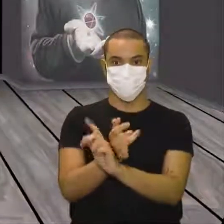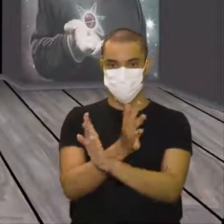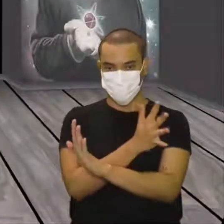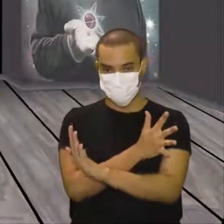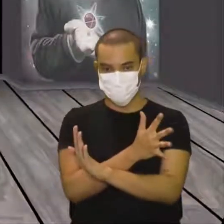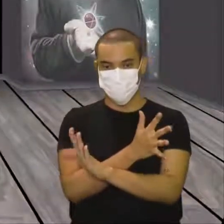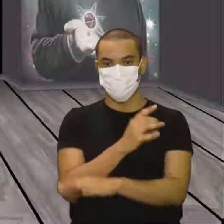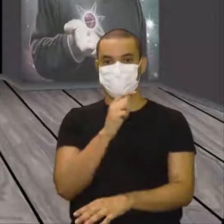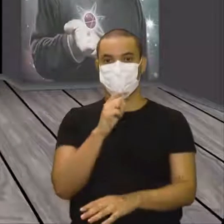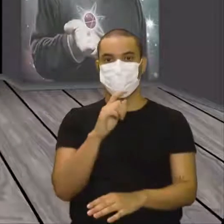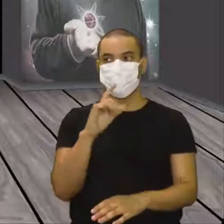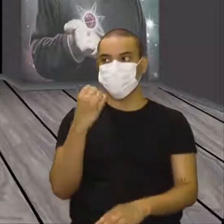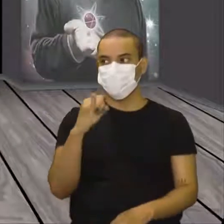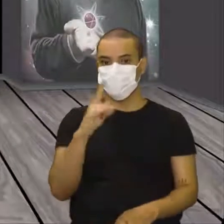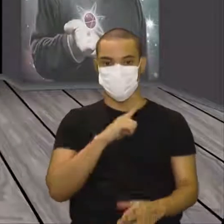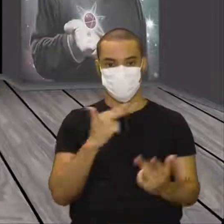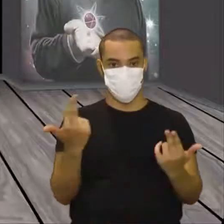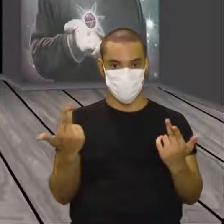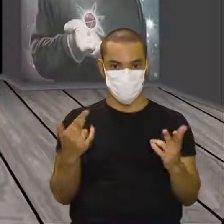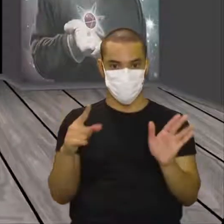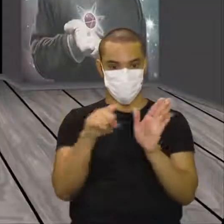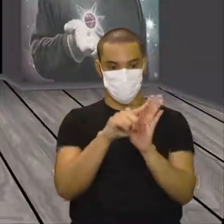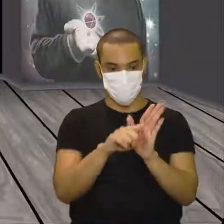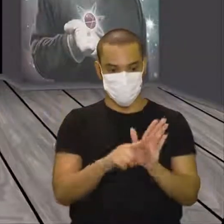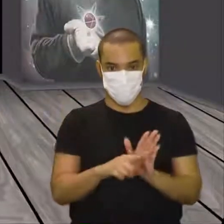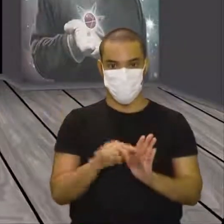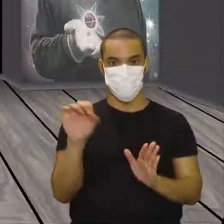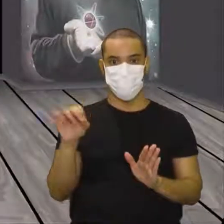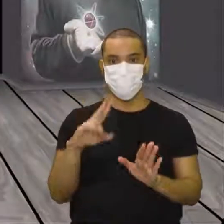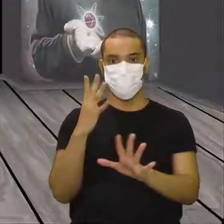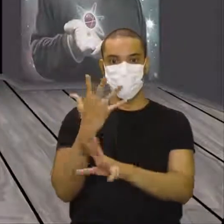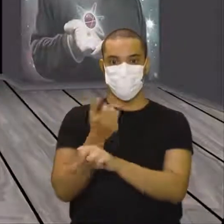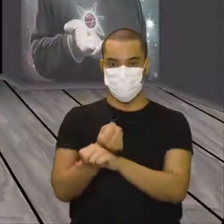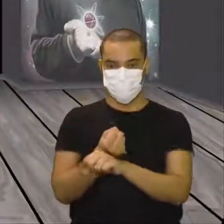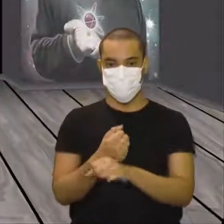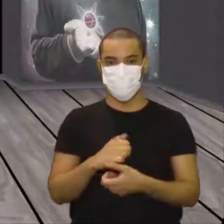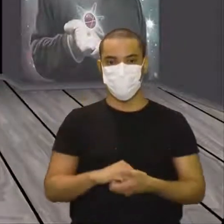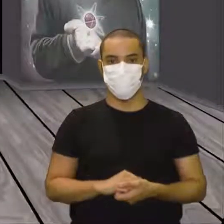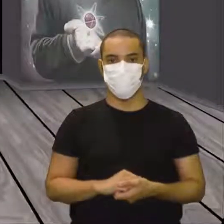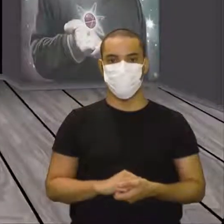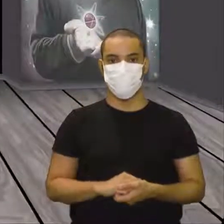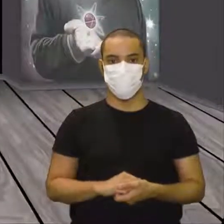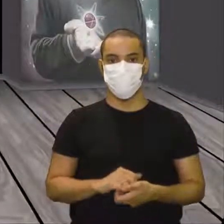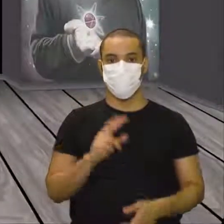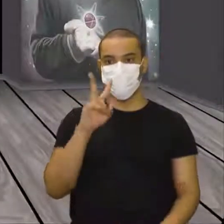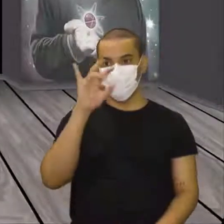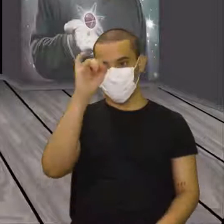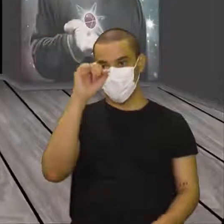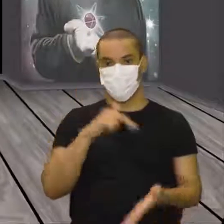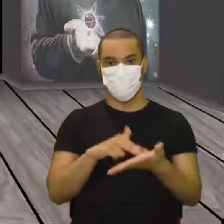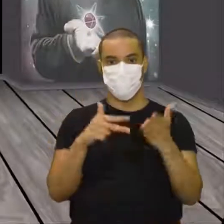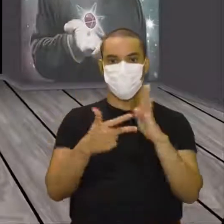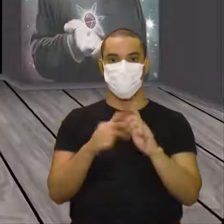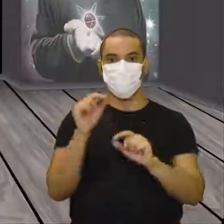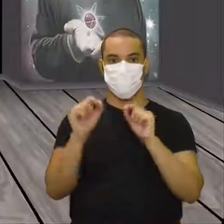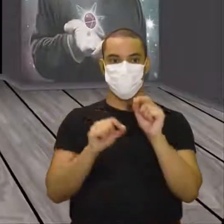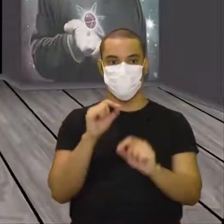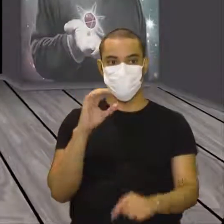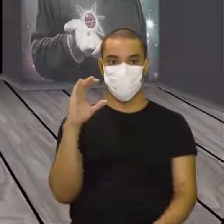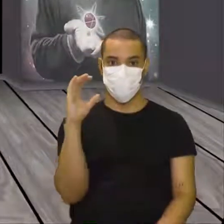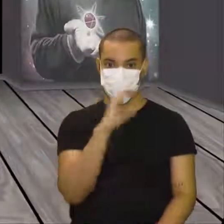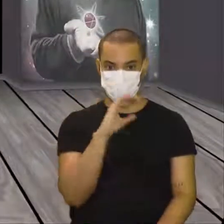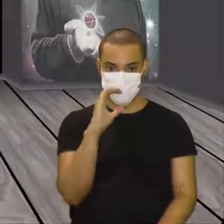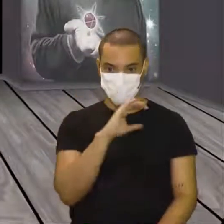sinais iguais repelem, sinais contrários se atraem, beleza? Força magnética tem a ver o quê? Com a